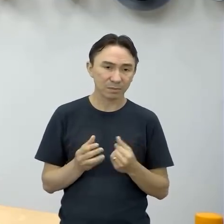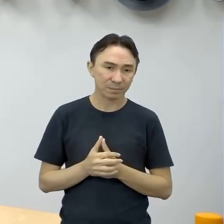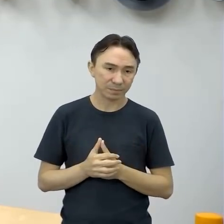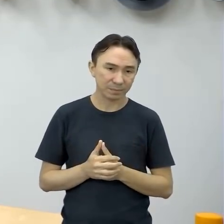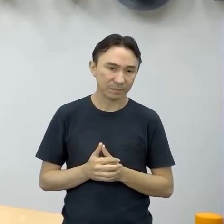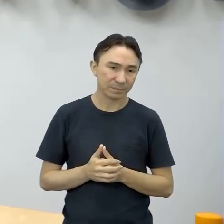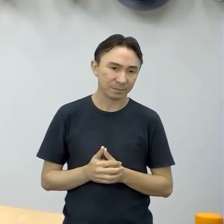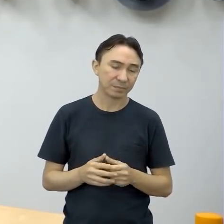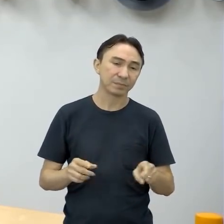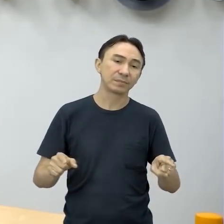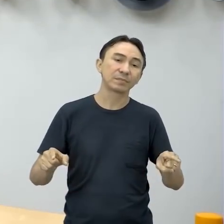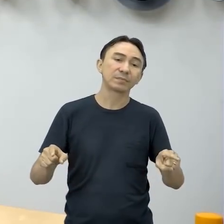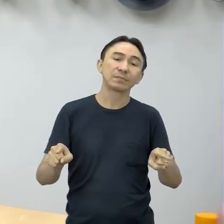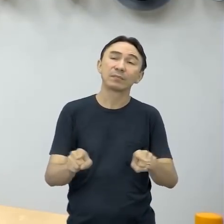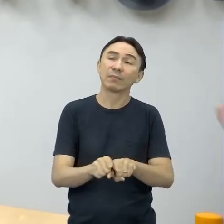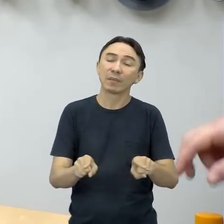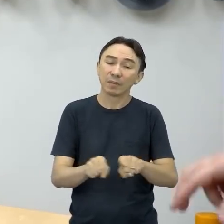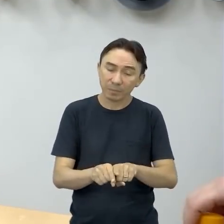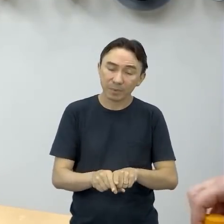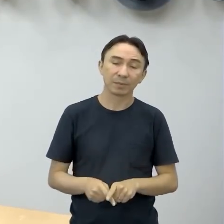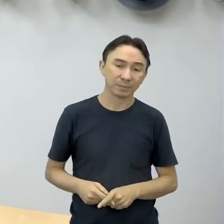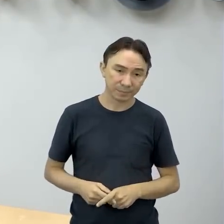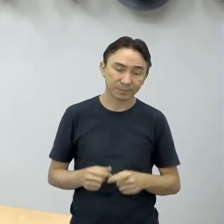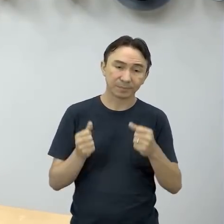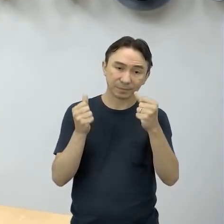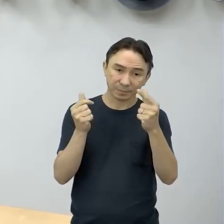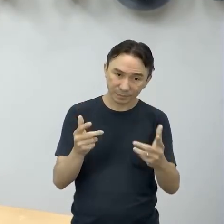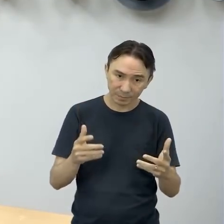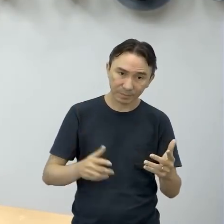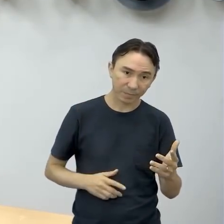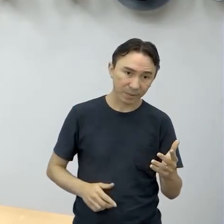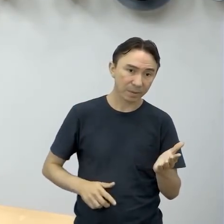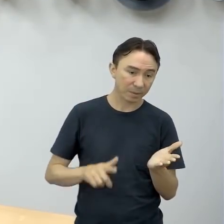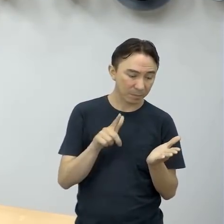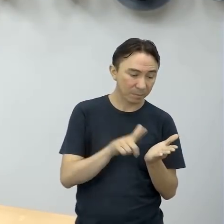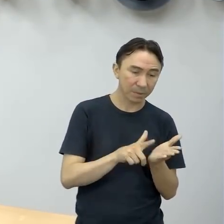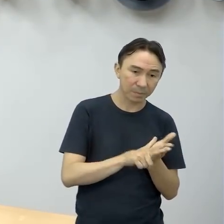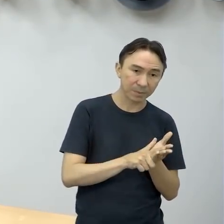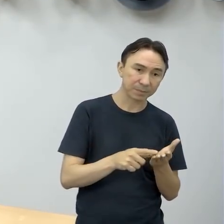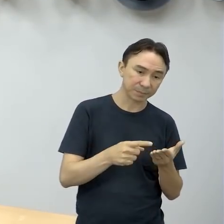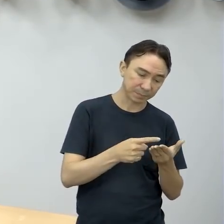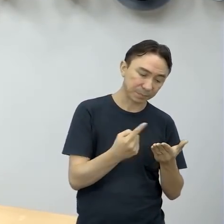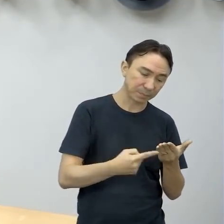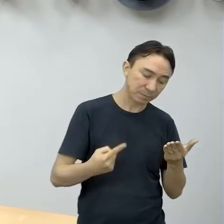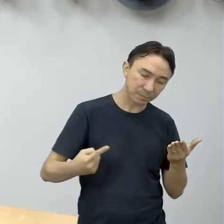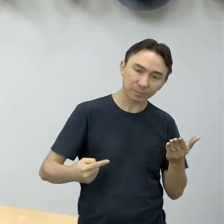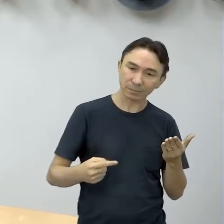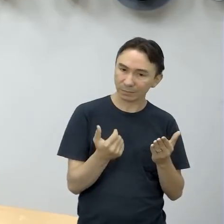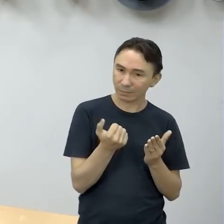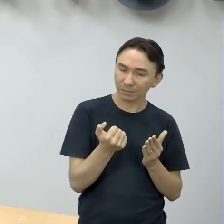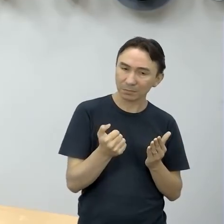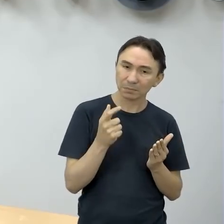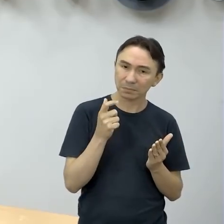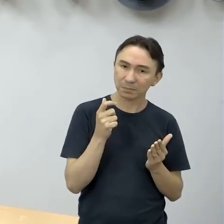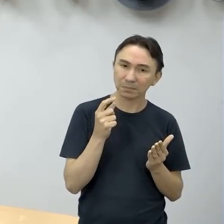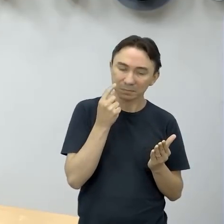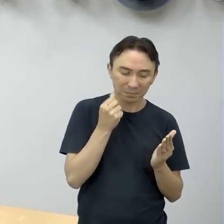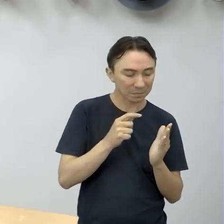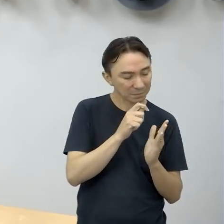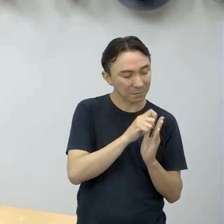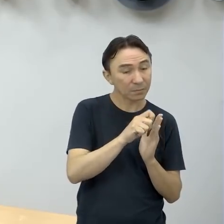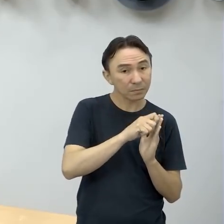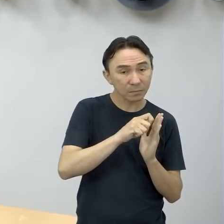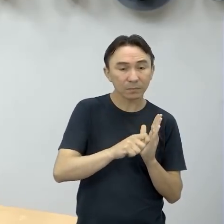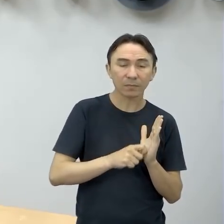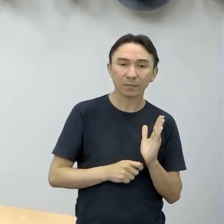gostaria de destacar, né, a importância do diário de bordo, né? Porque os registros feitos